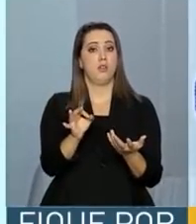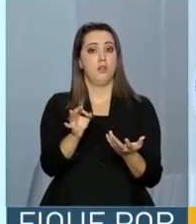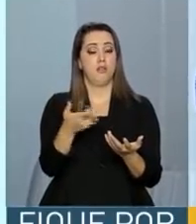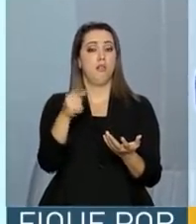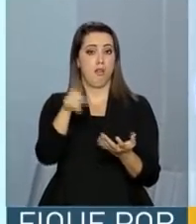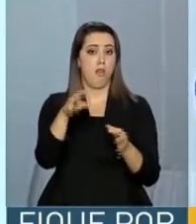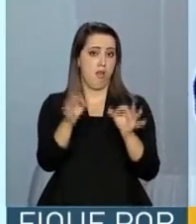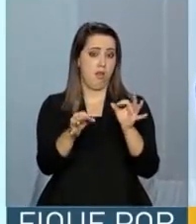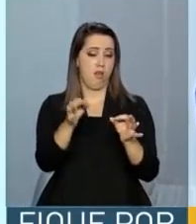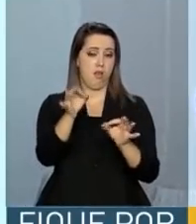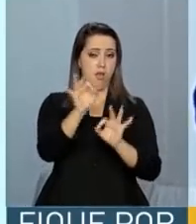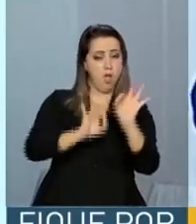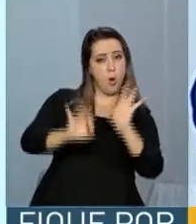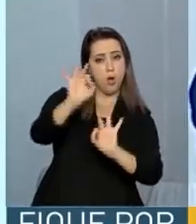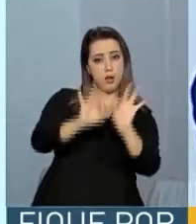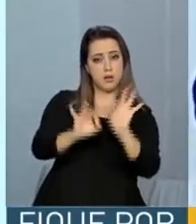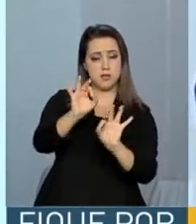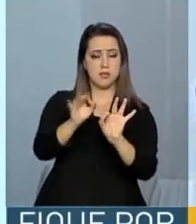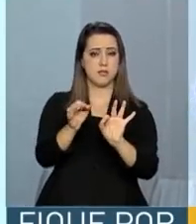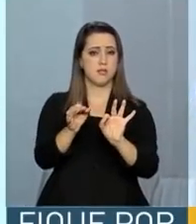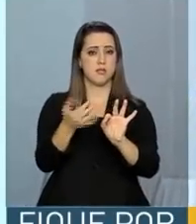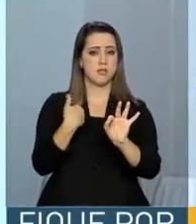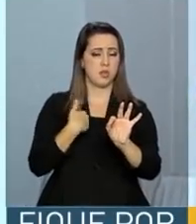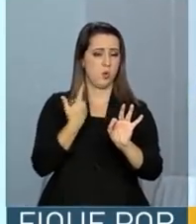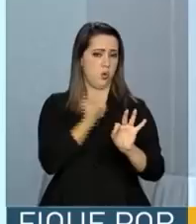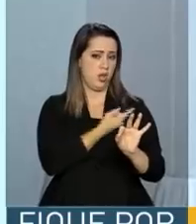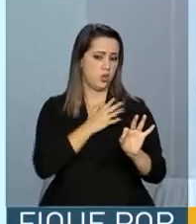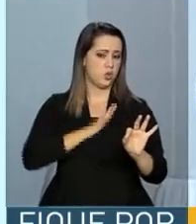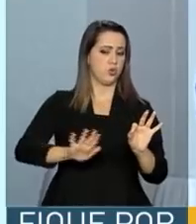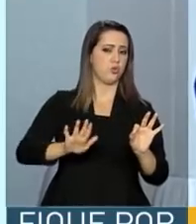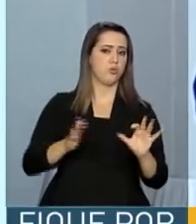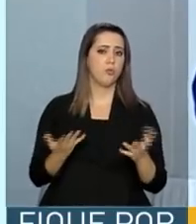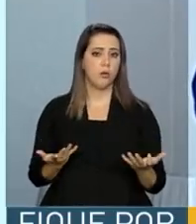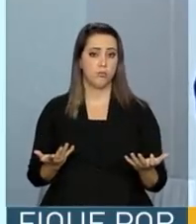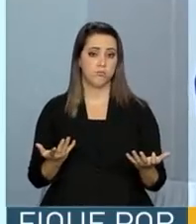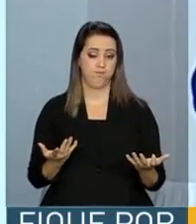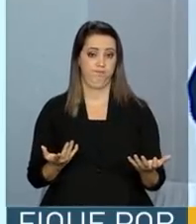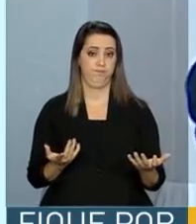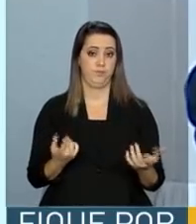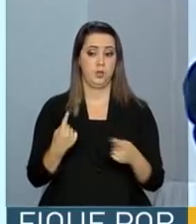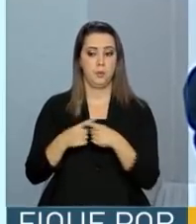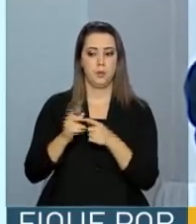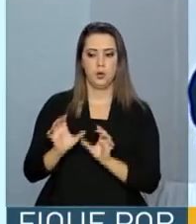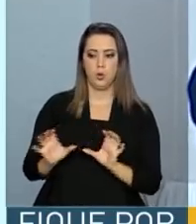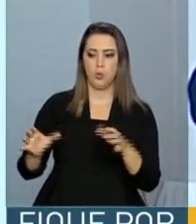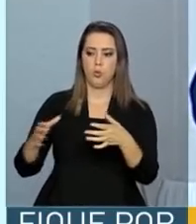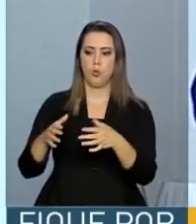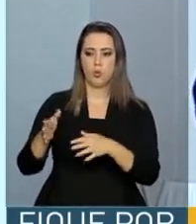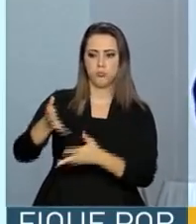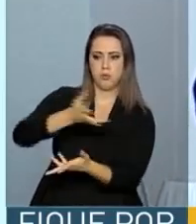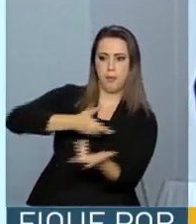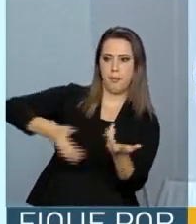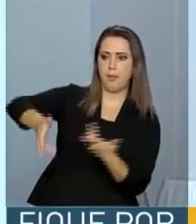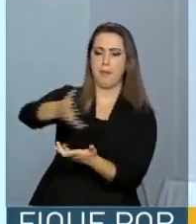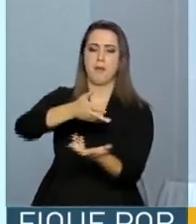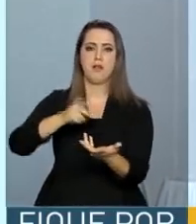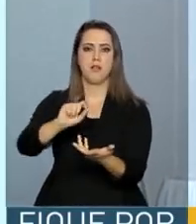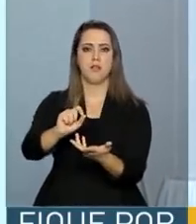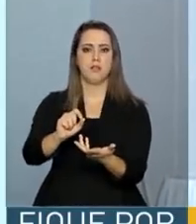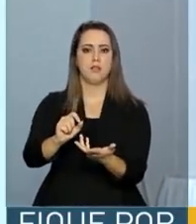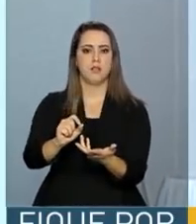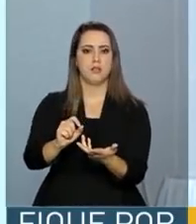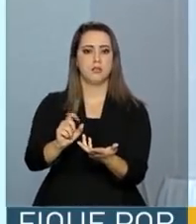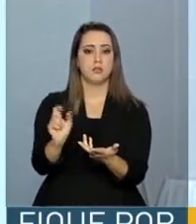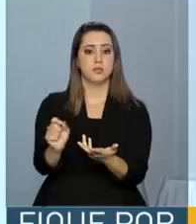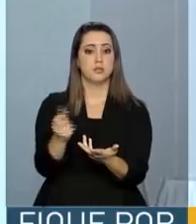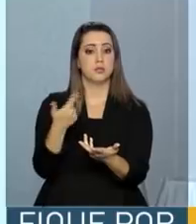é preciso porque se num dado momento os que pegam a desordem assumir o poder a desordem passa